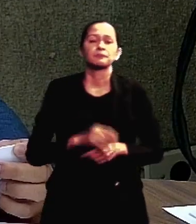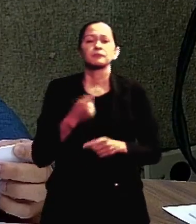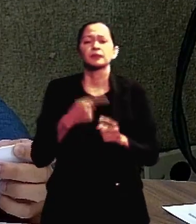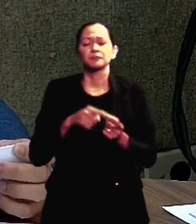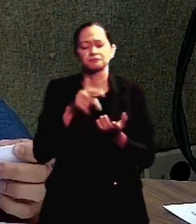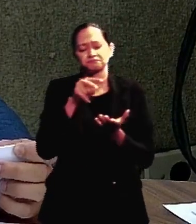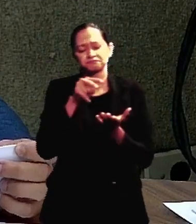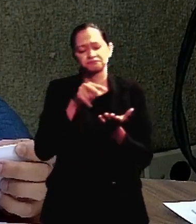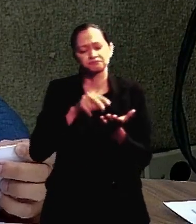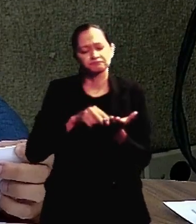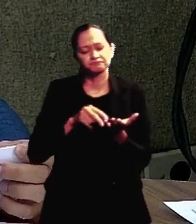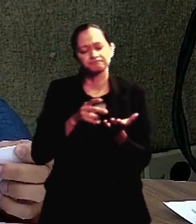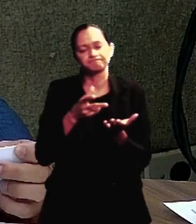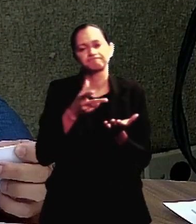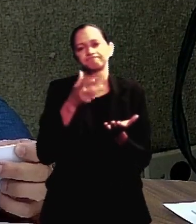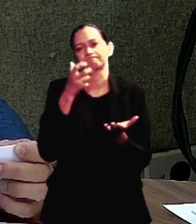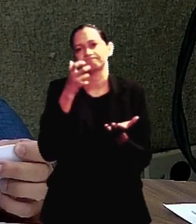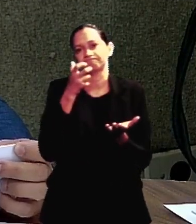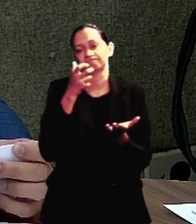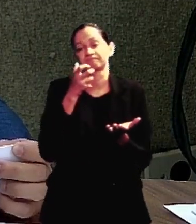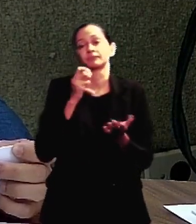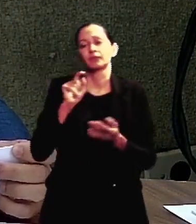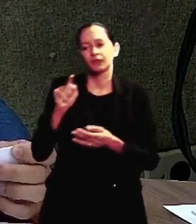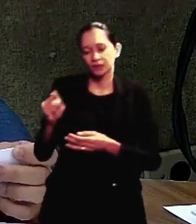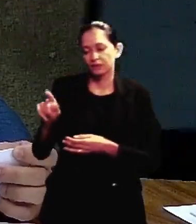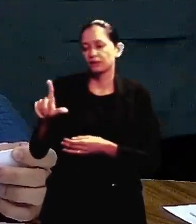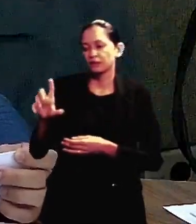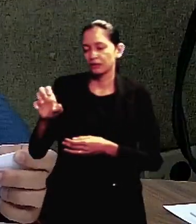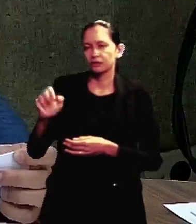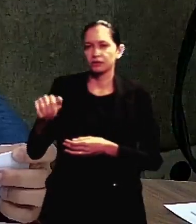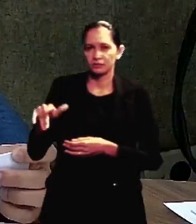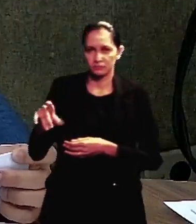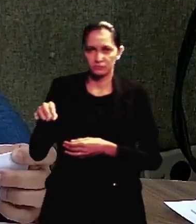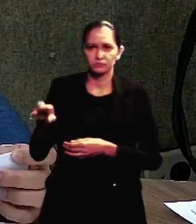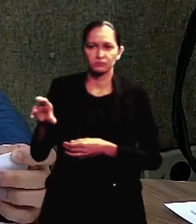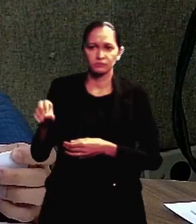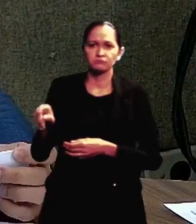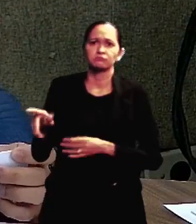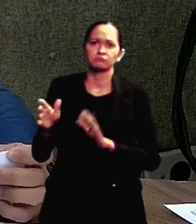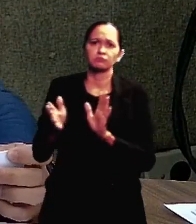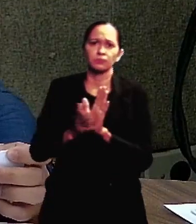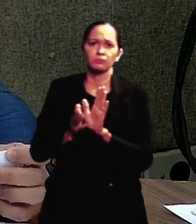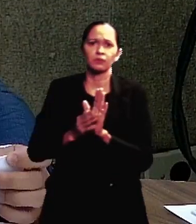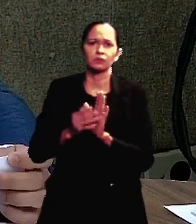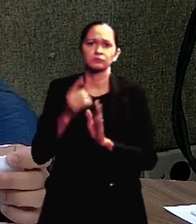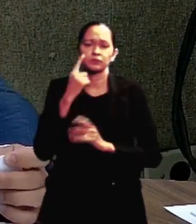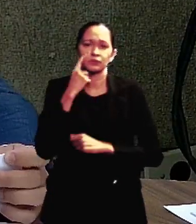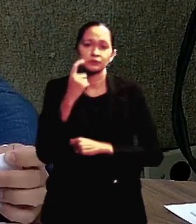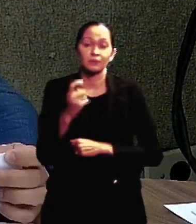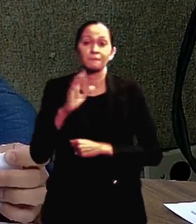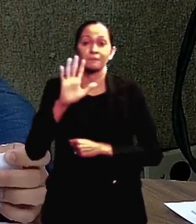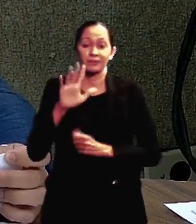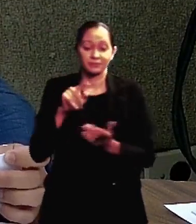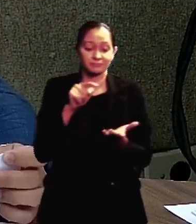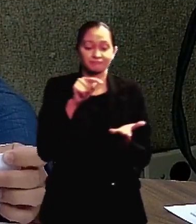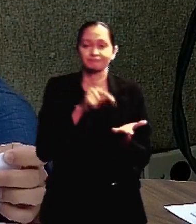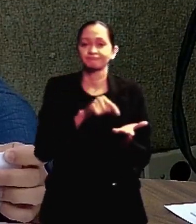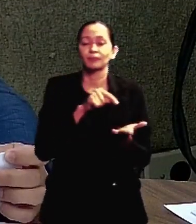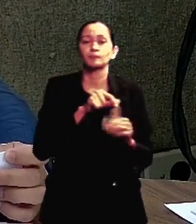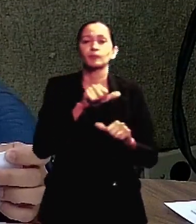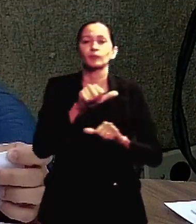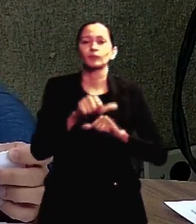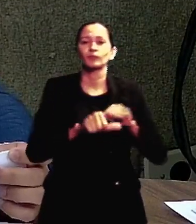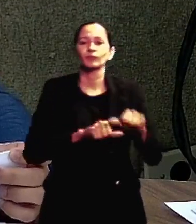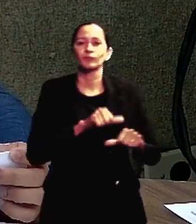que, na verdade, o vereador Leandro Senna, que é um bom projeto, mas, infelizmente, ele altera a estrutura administrativa da Prefeitura